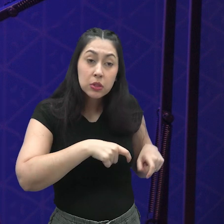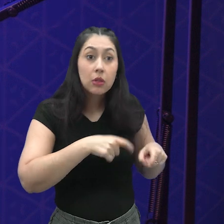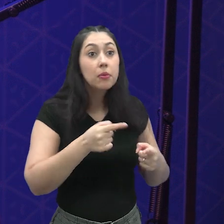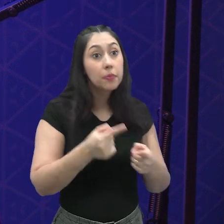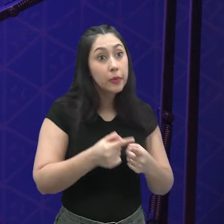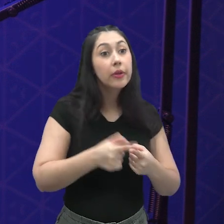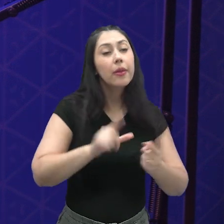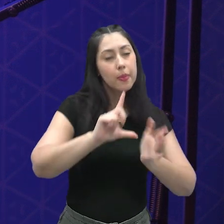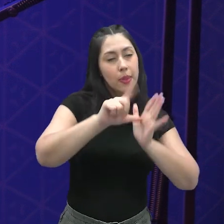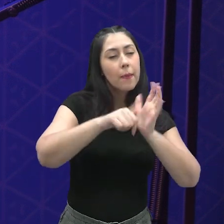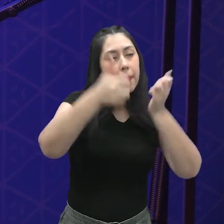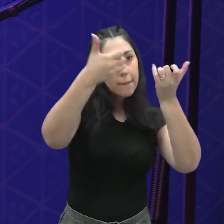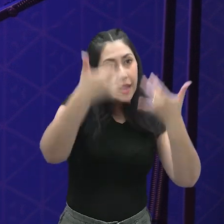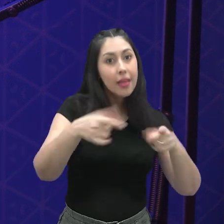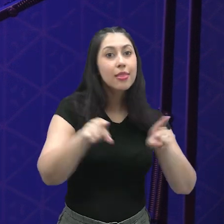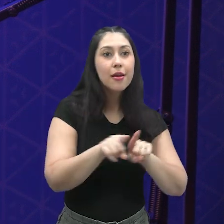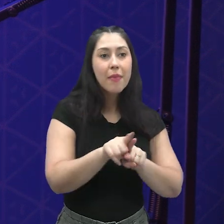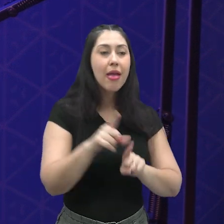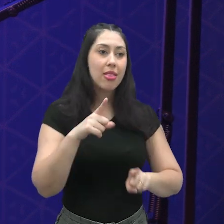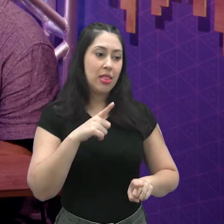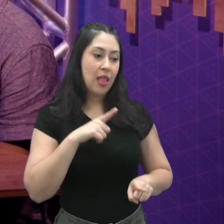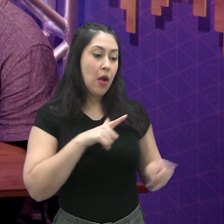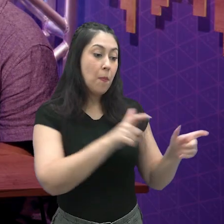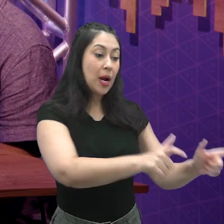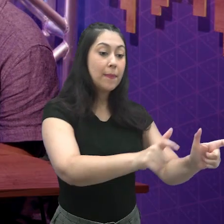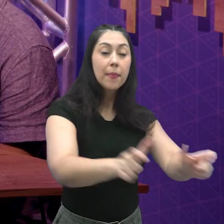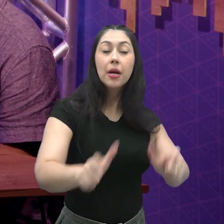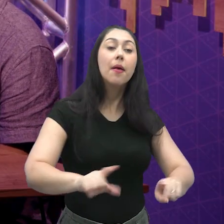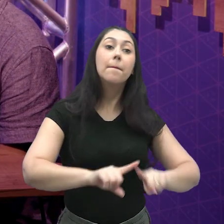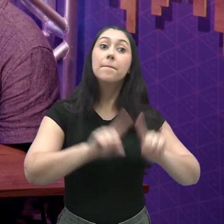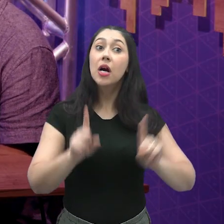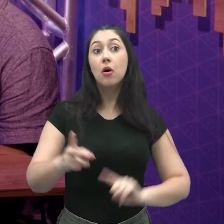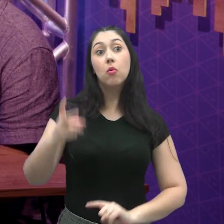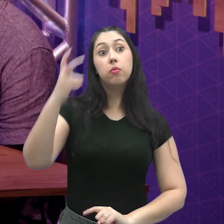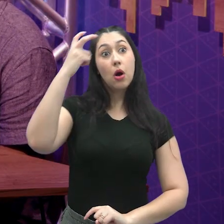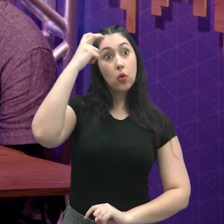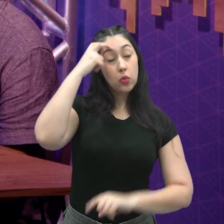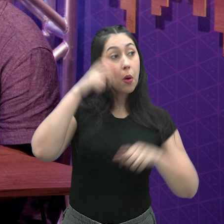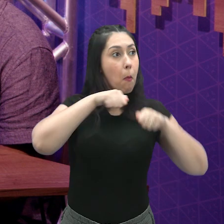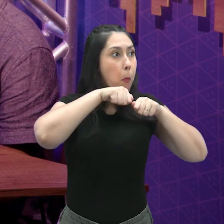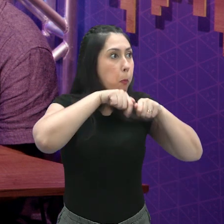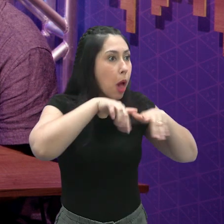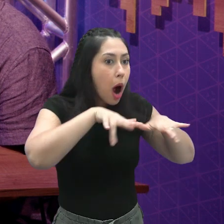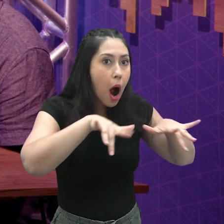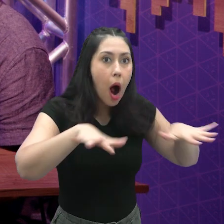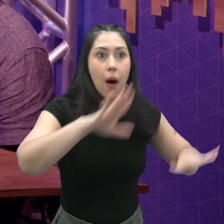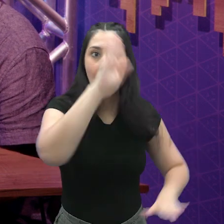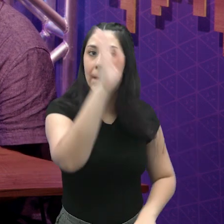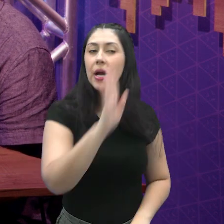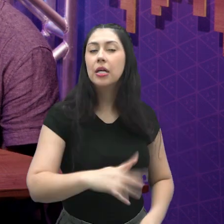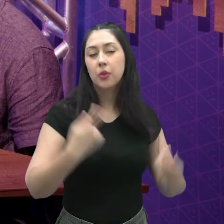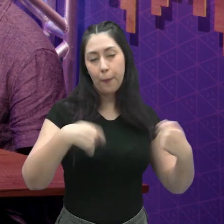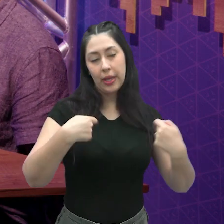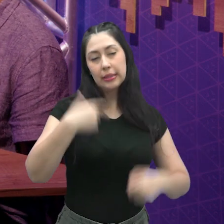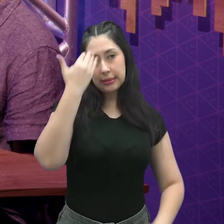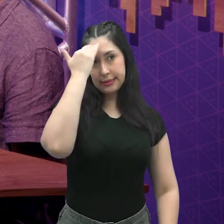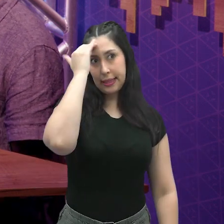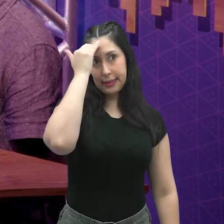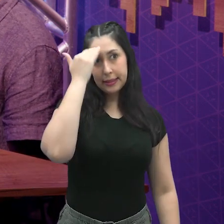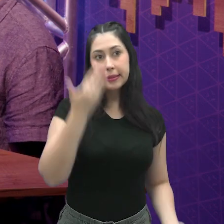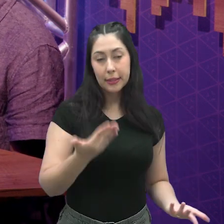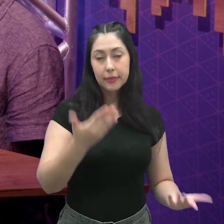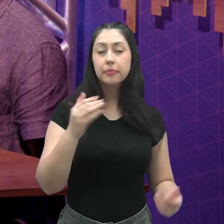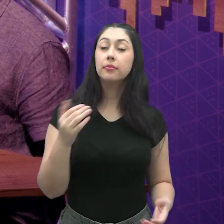São Paulo, porque a gente vai falar disso depois, que surge no estado de São Paulo, mas é uma cultura que está espalhada pelo país inteiro. É isso que a gente precisa ter em